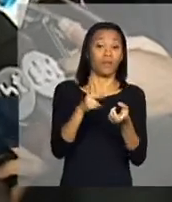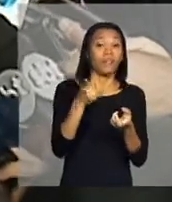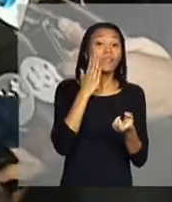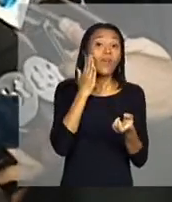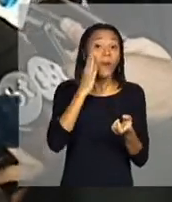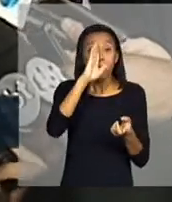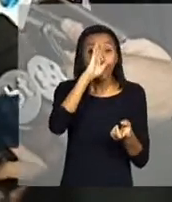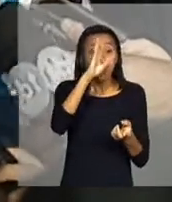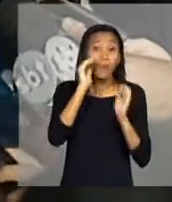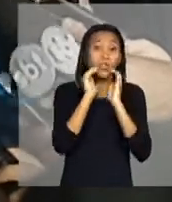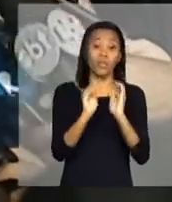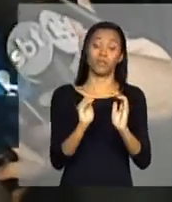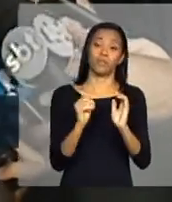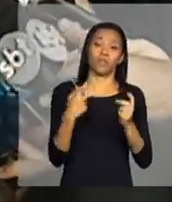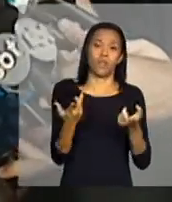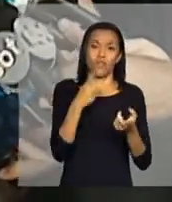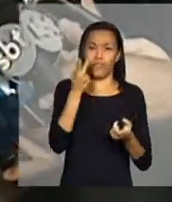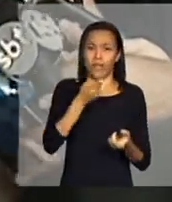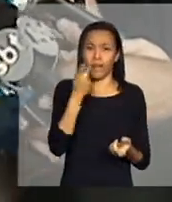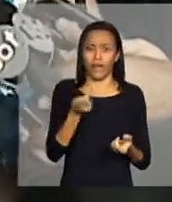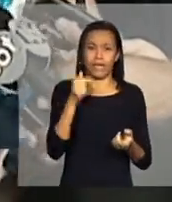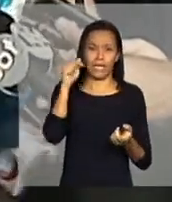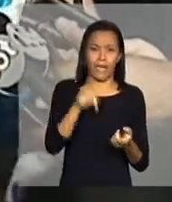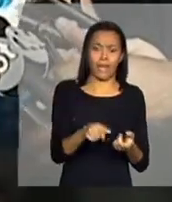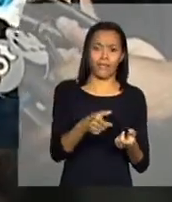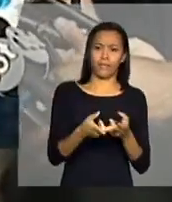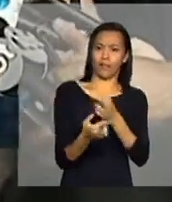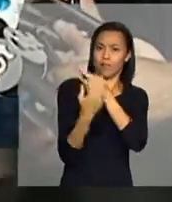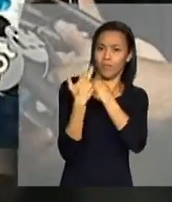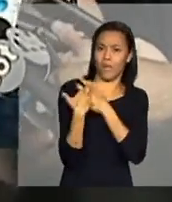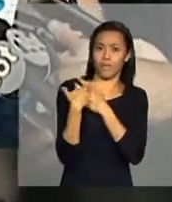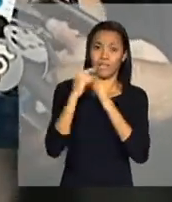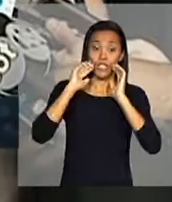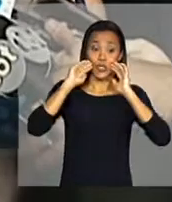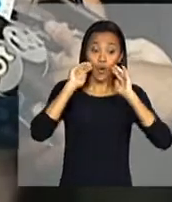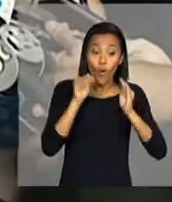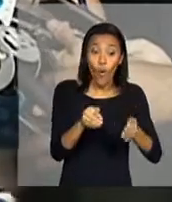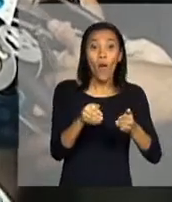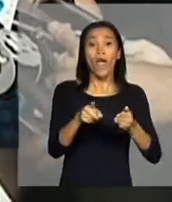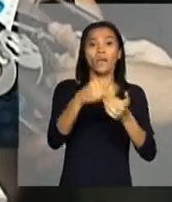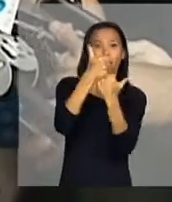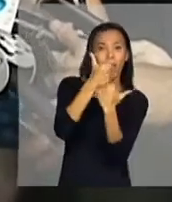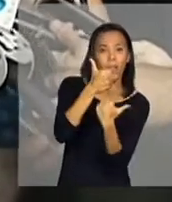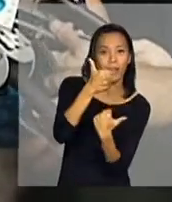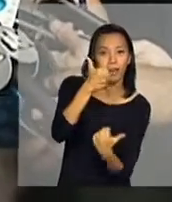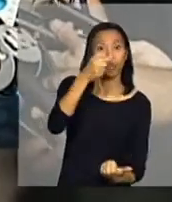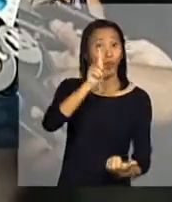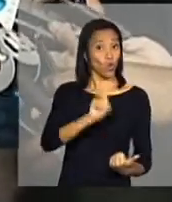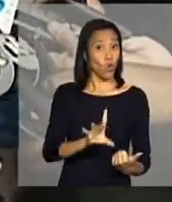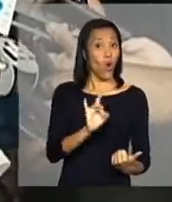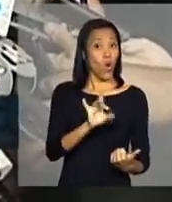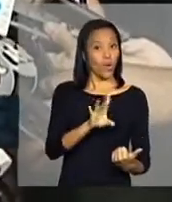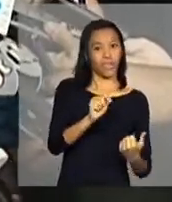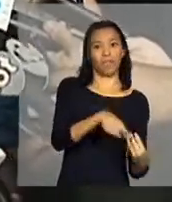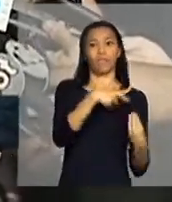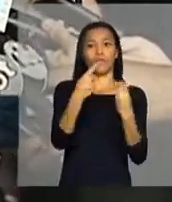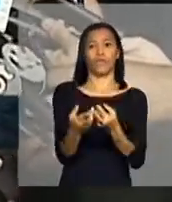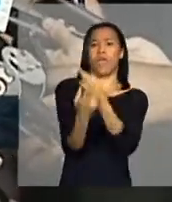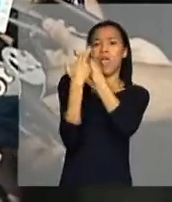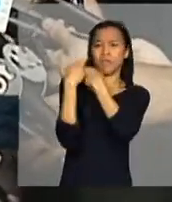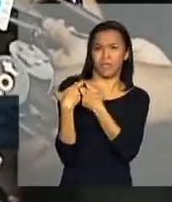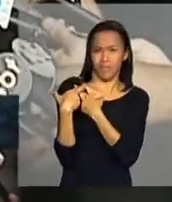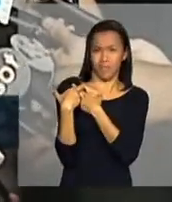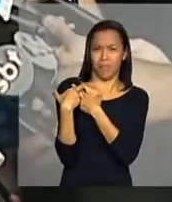portanto, tentar dizer que esta função, que é tipicamente executiva, que é própria do Executivo, passará para o Legislativo,